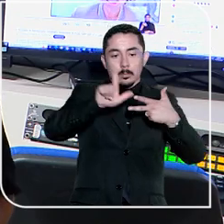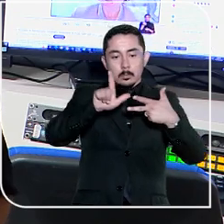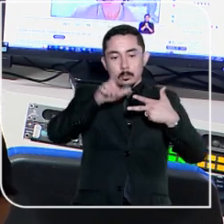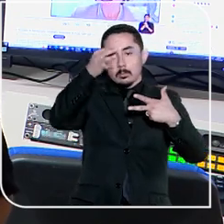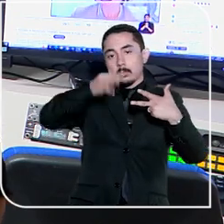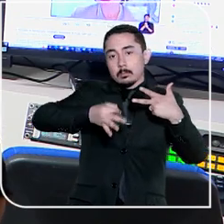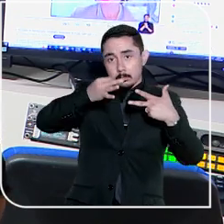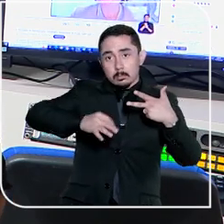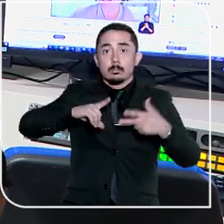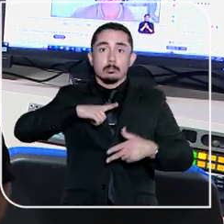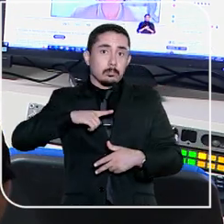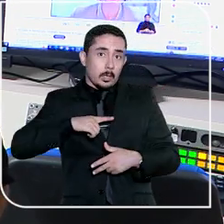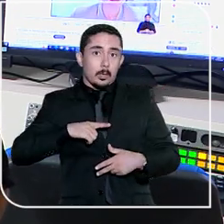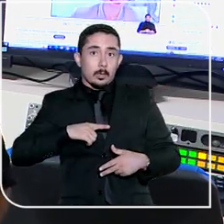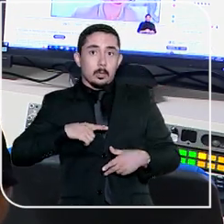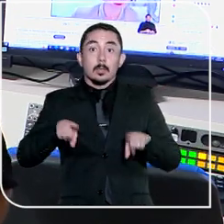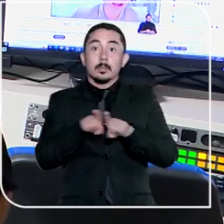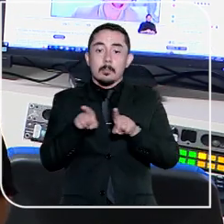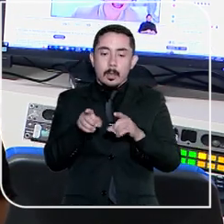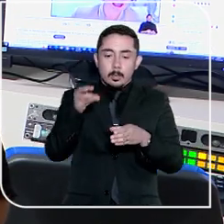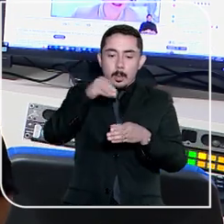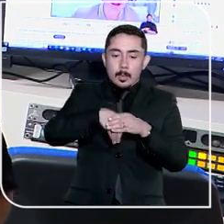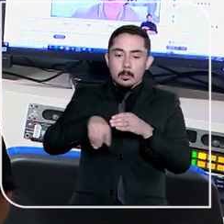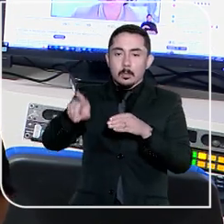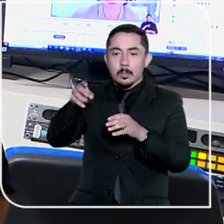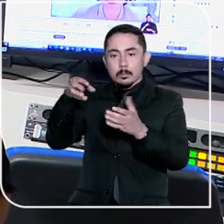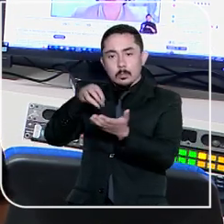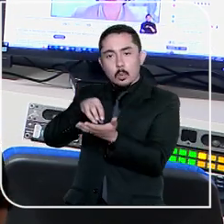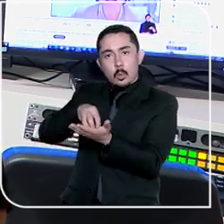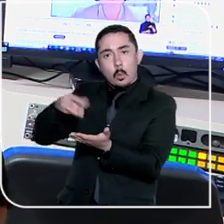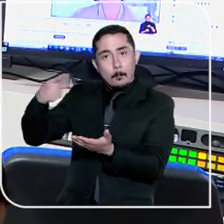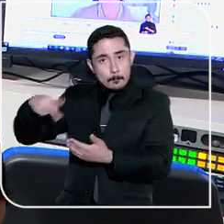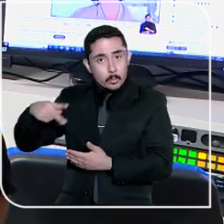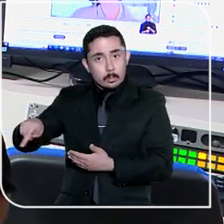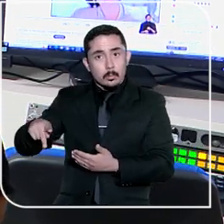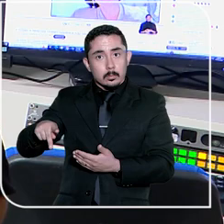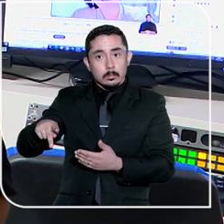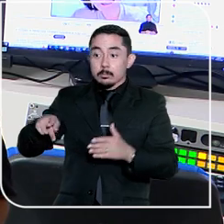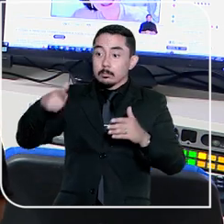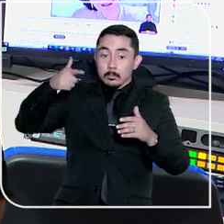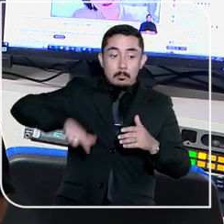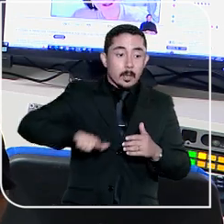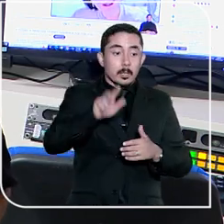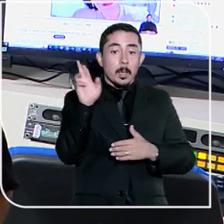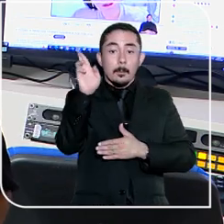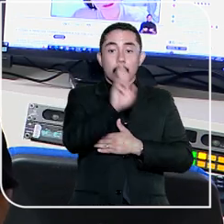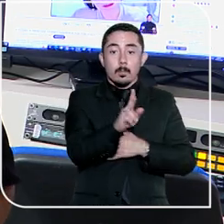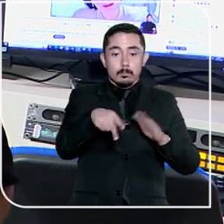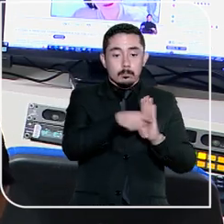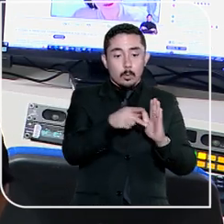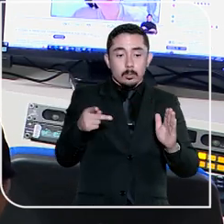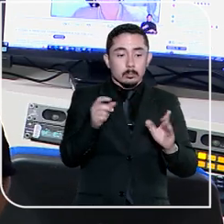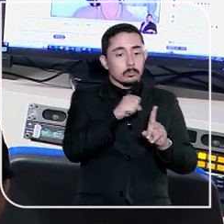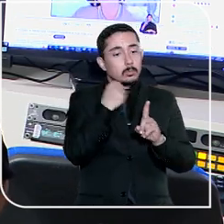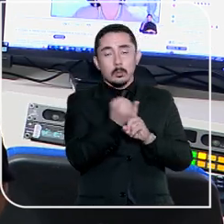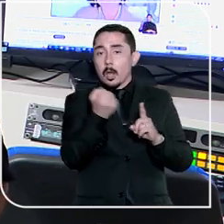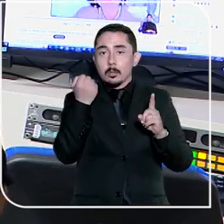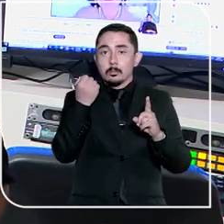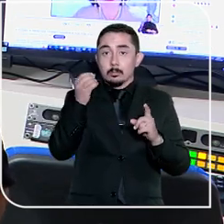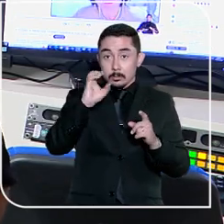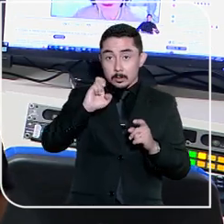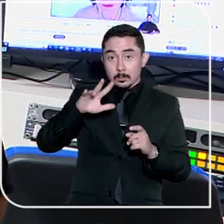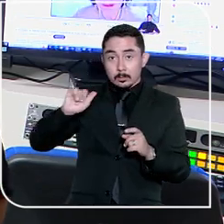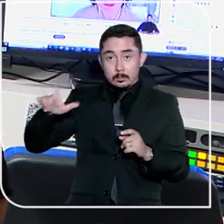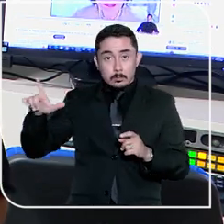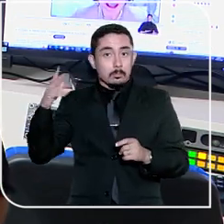executivo integrantes do setor público e de entidades privadas e representantes da sociedade civil nos debates